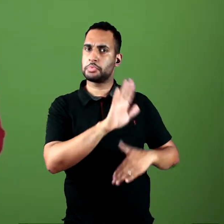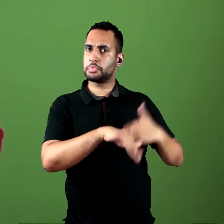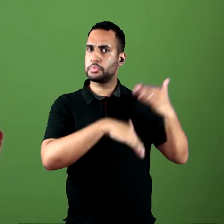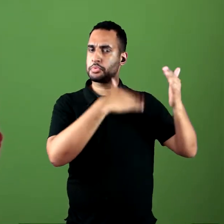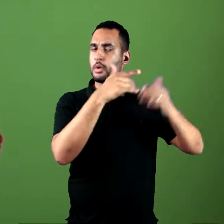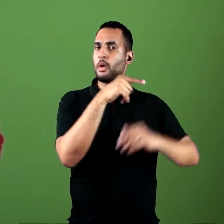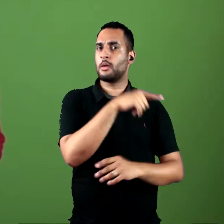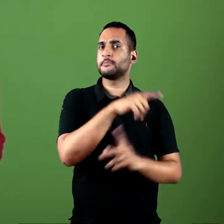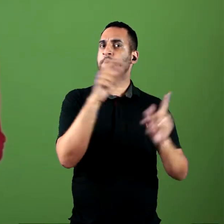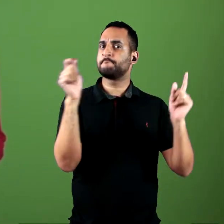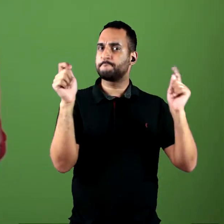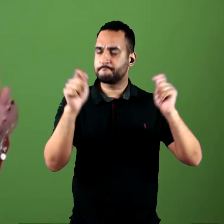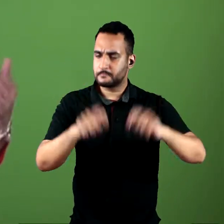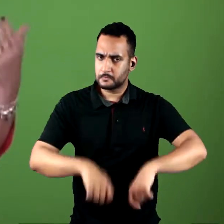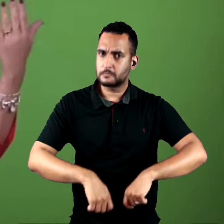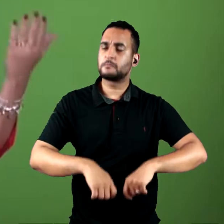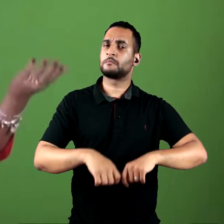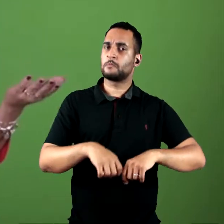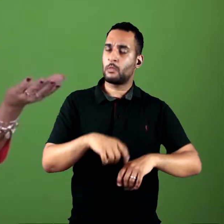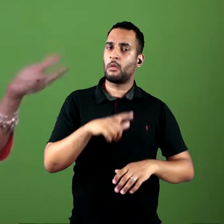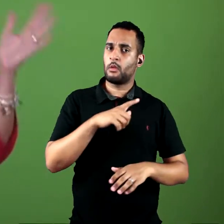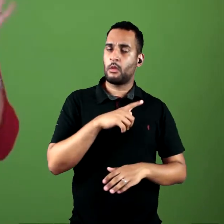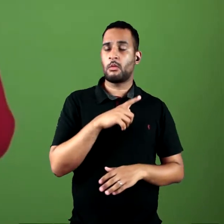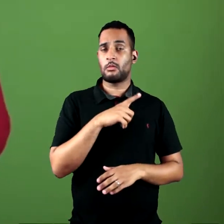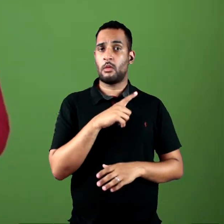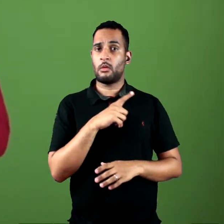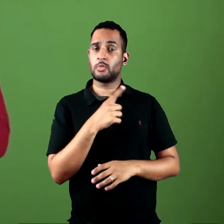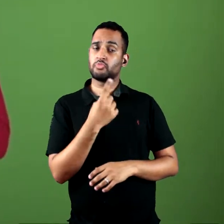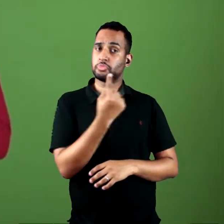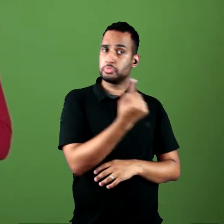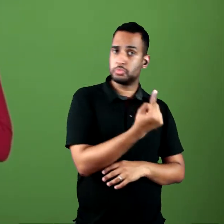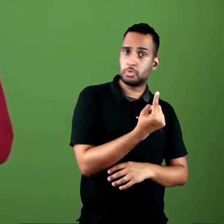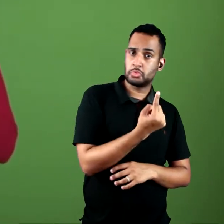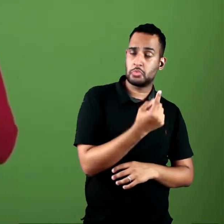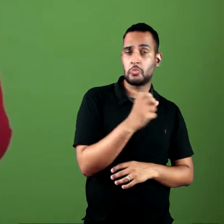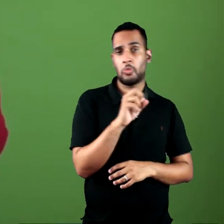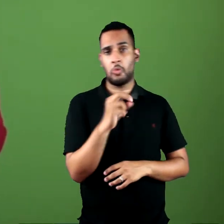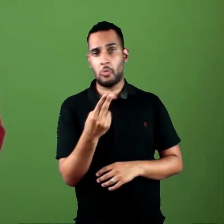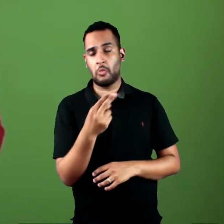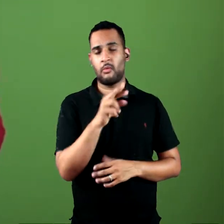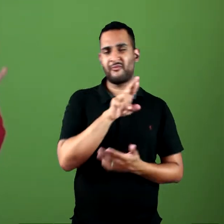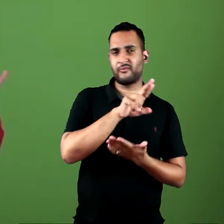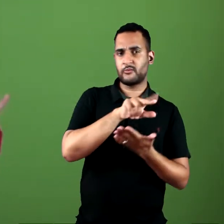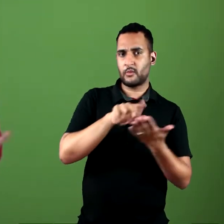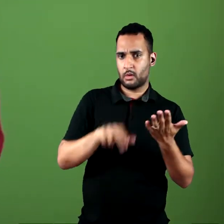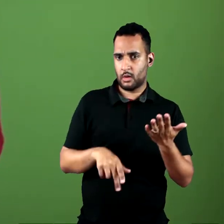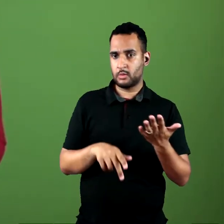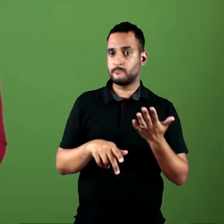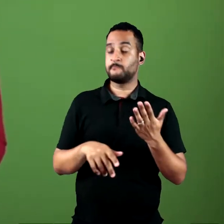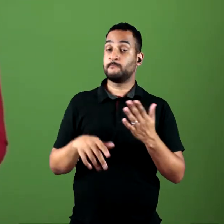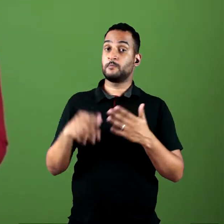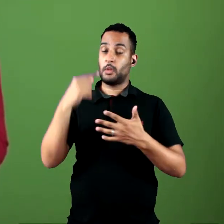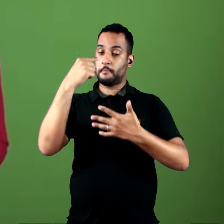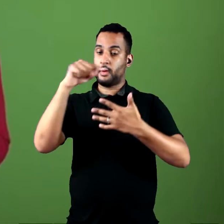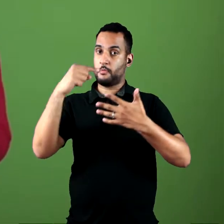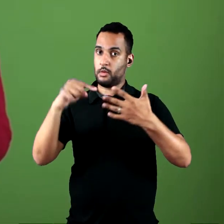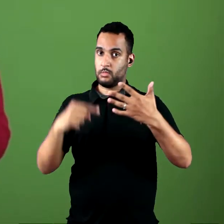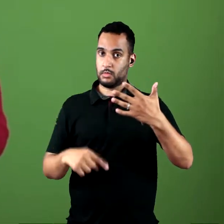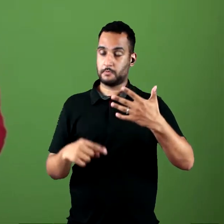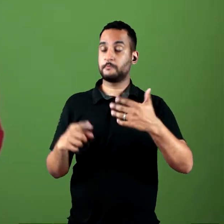elevada potencialidade isolados ou combinados em qualquer dos seguintes